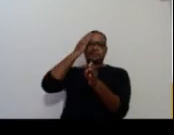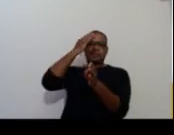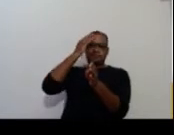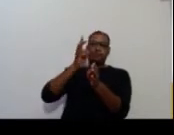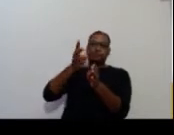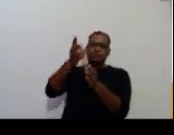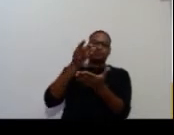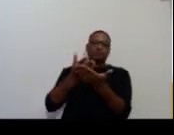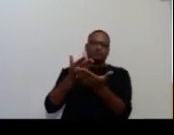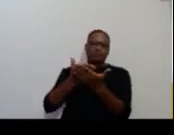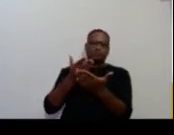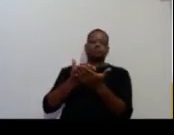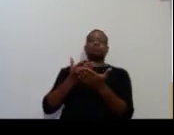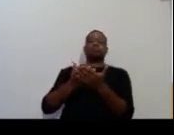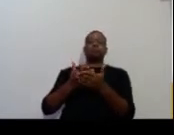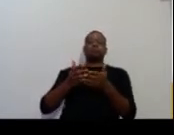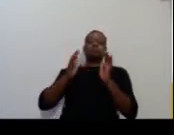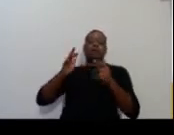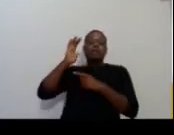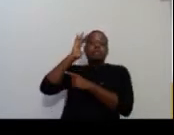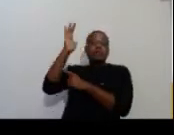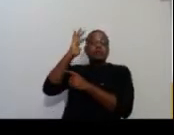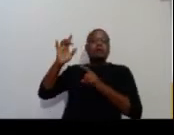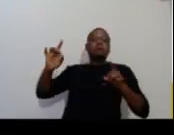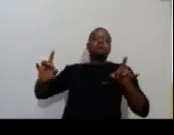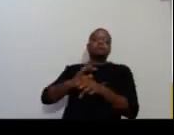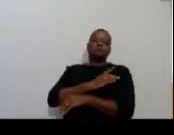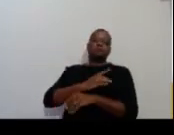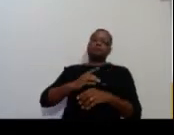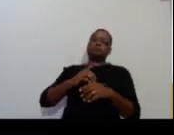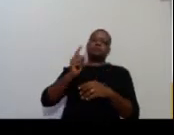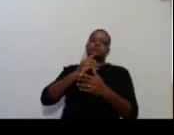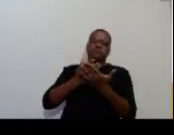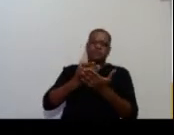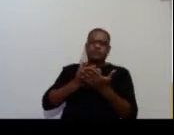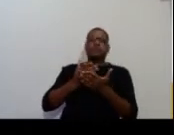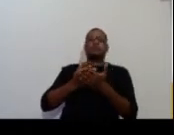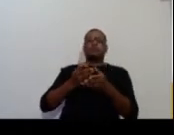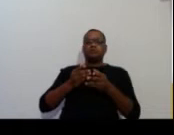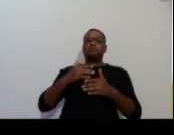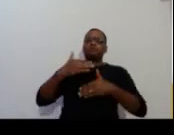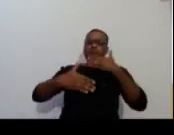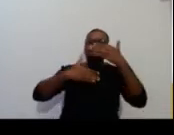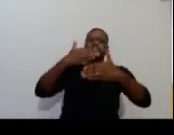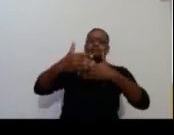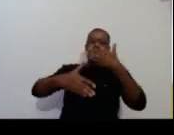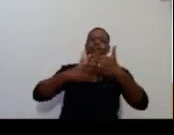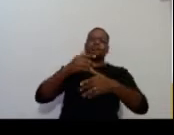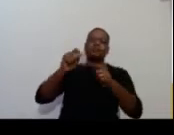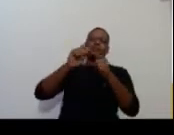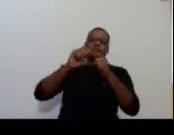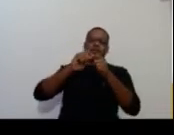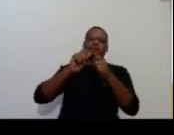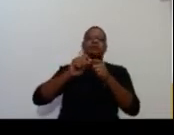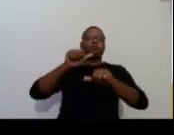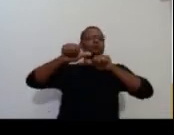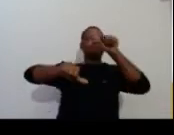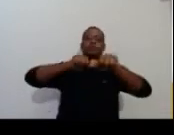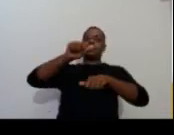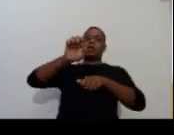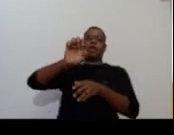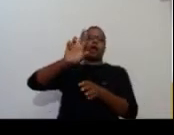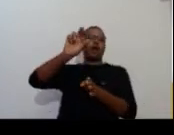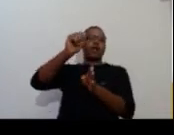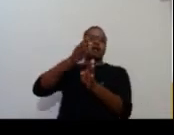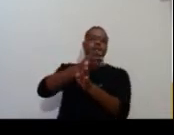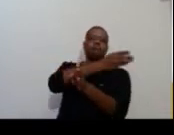que estamos mudando de era. Nós estamos entrando na era da complexidade. É muita informação. E você tem